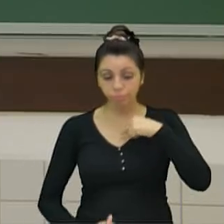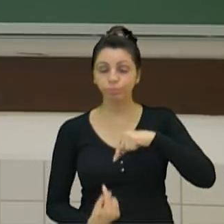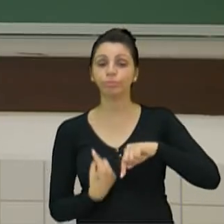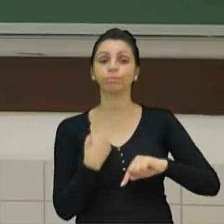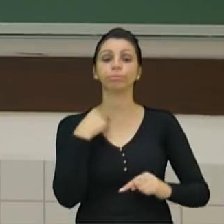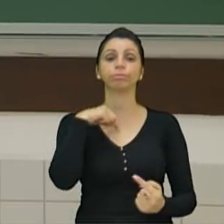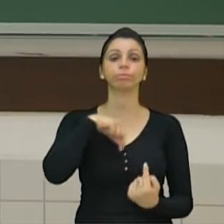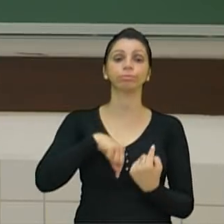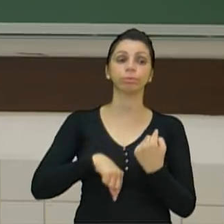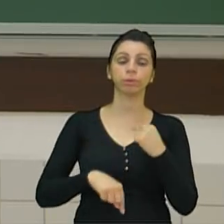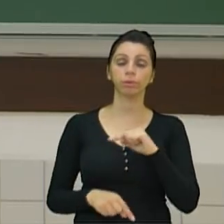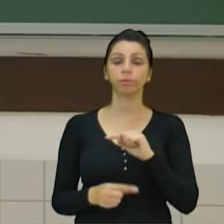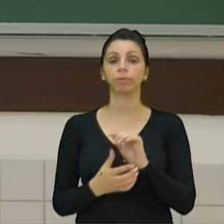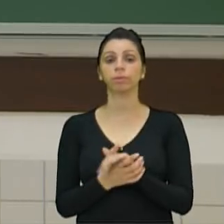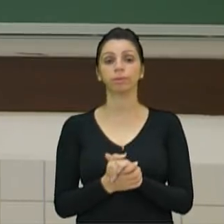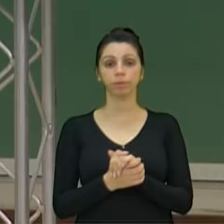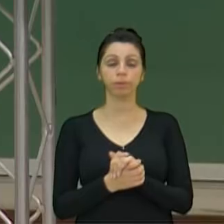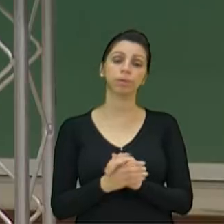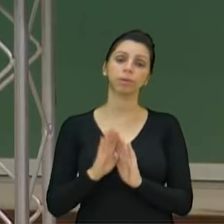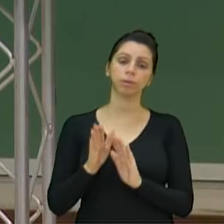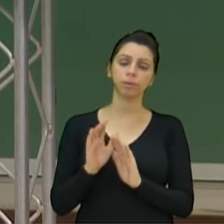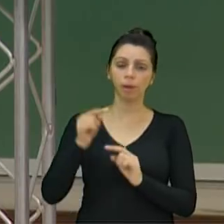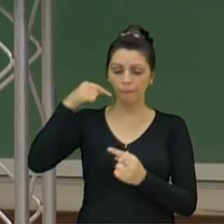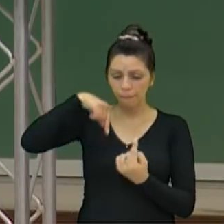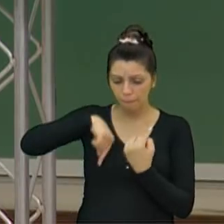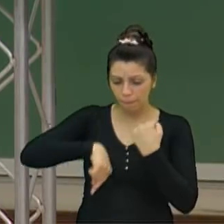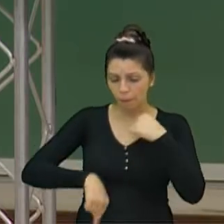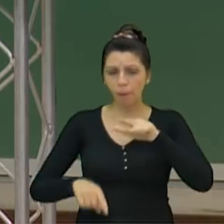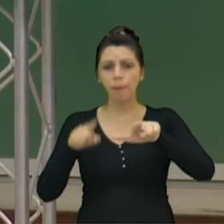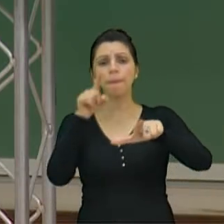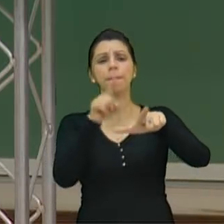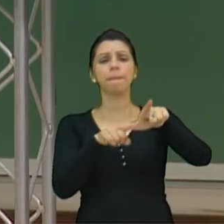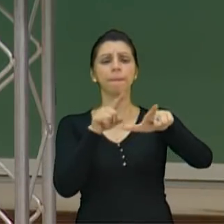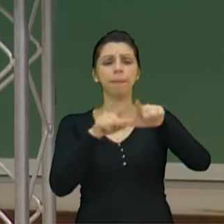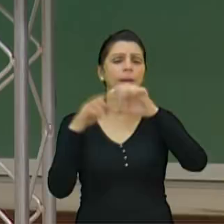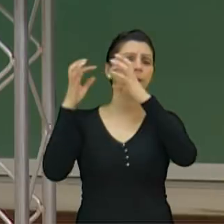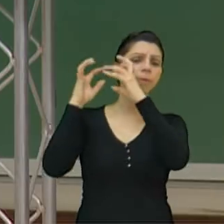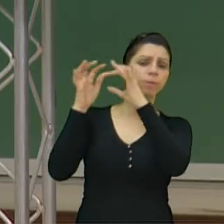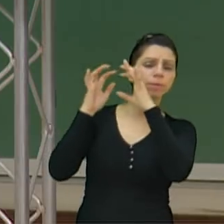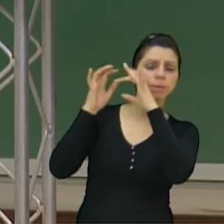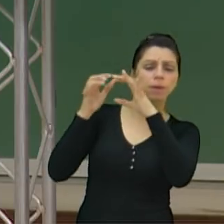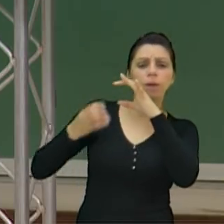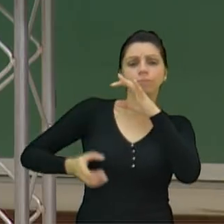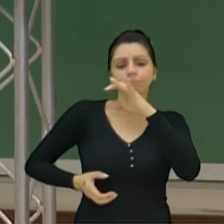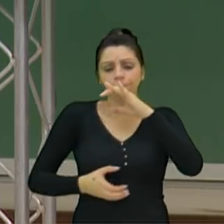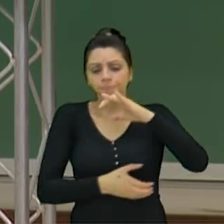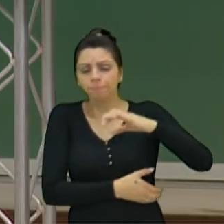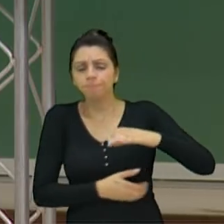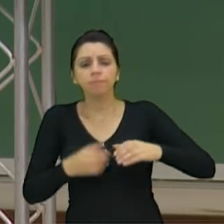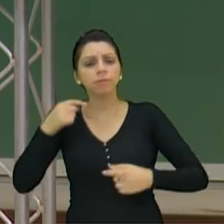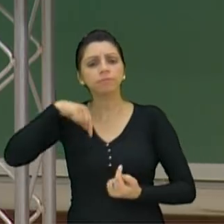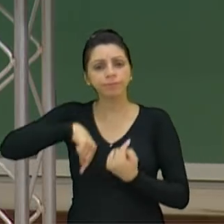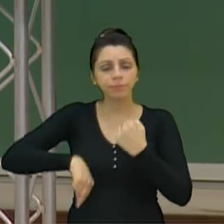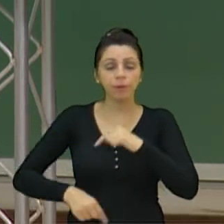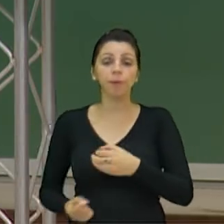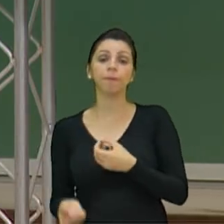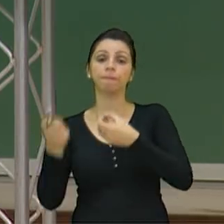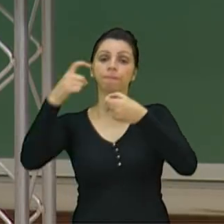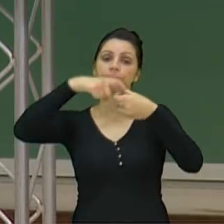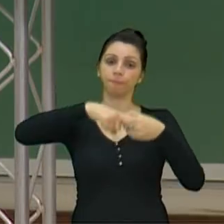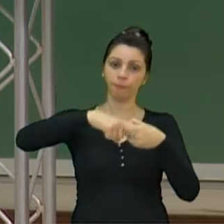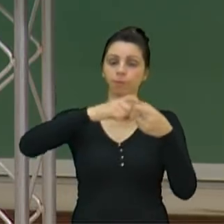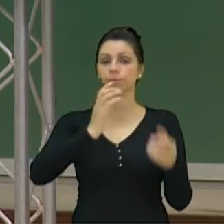depois, esse sangue que circulou lá no dedinho do pé, no cérebro, nos rins, no corpo inteiro, volta para o